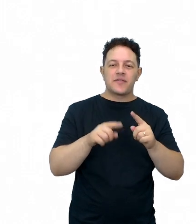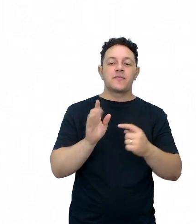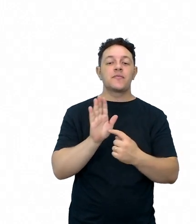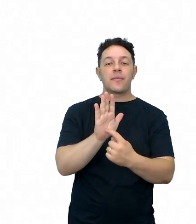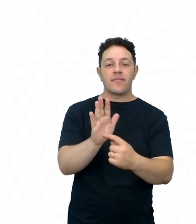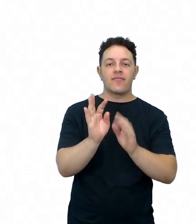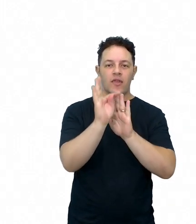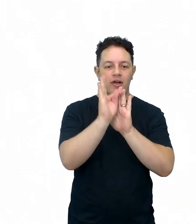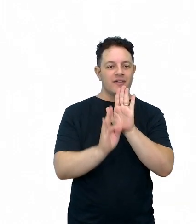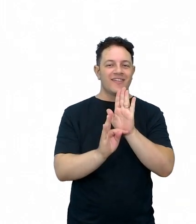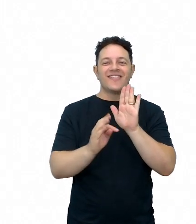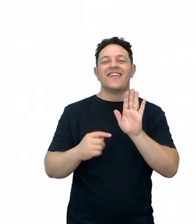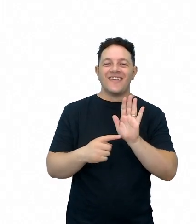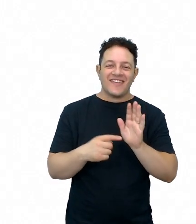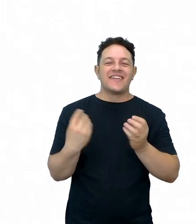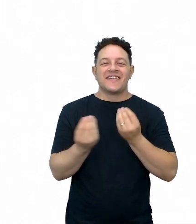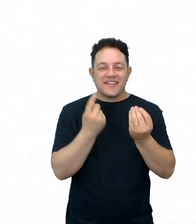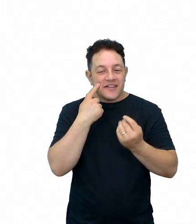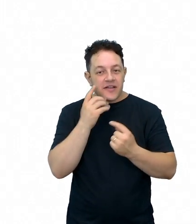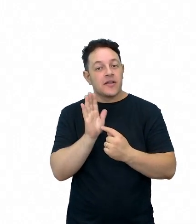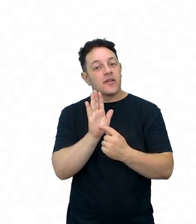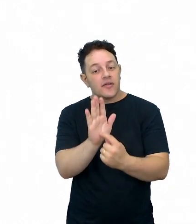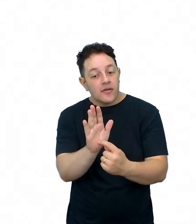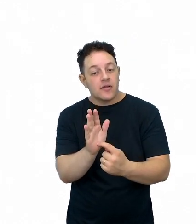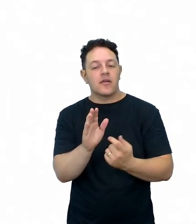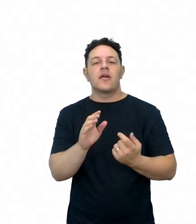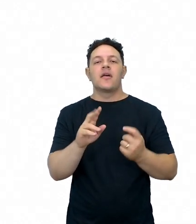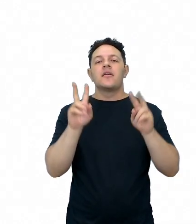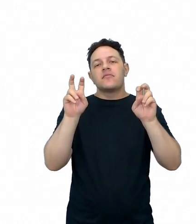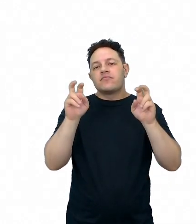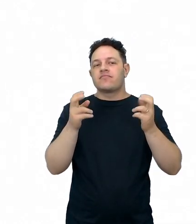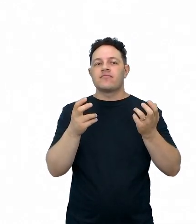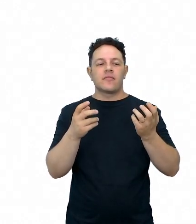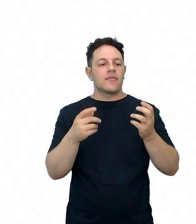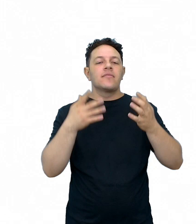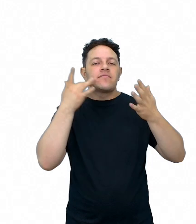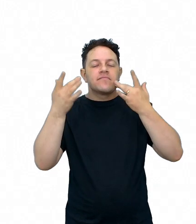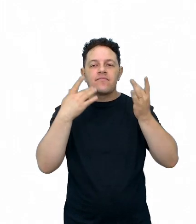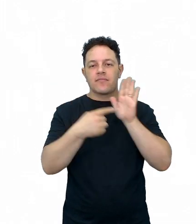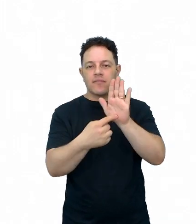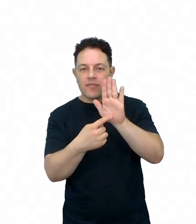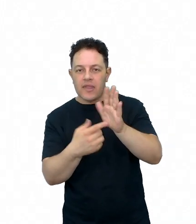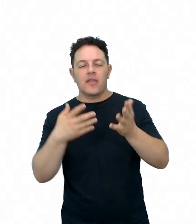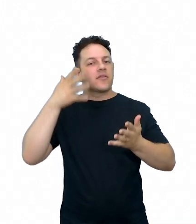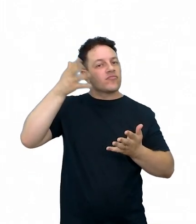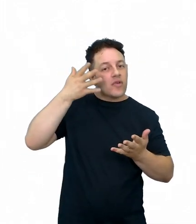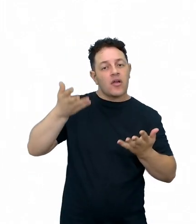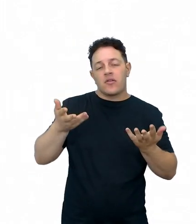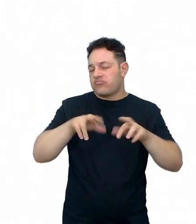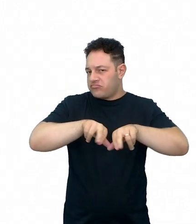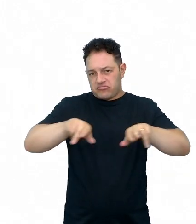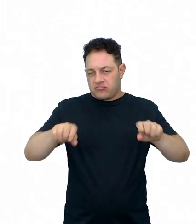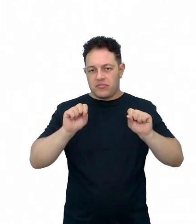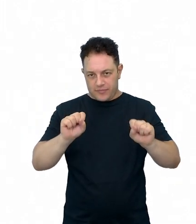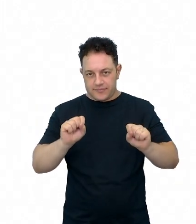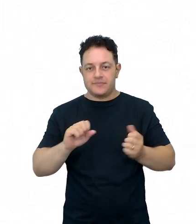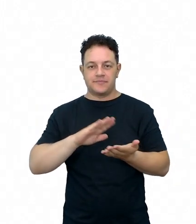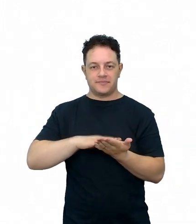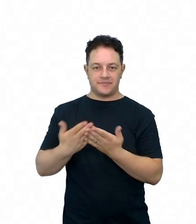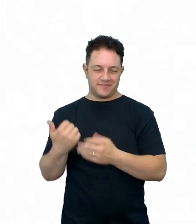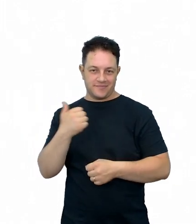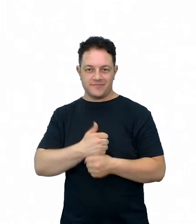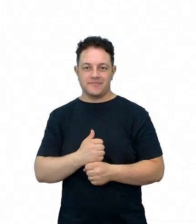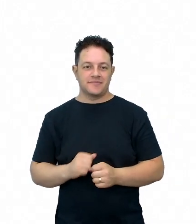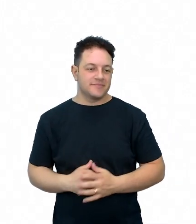para entregar, eles em forma de um seminário, eles podem estar fazendo uma apresentação de teatro, eles podem estar fazendo